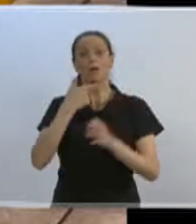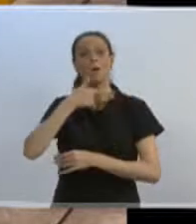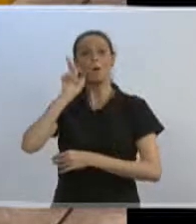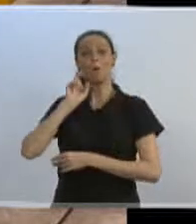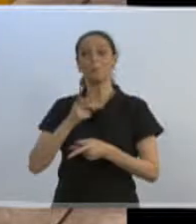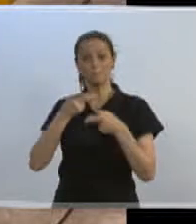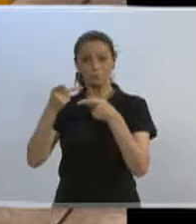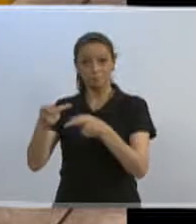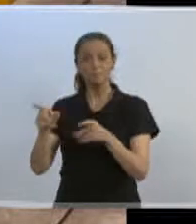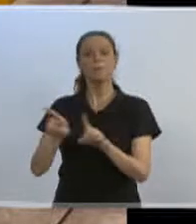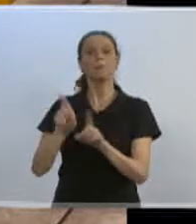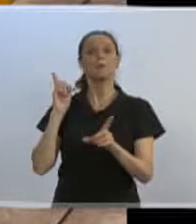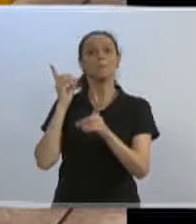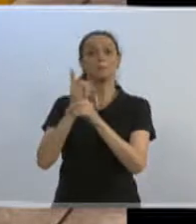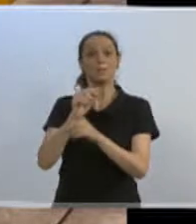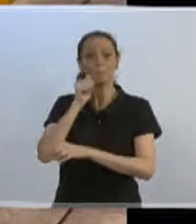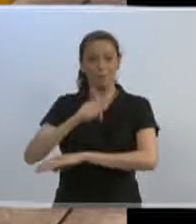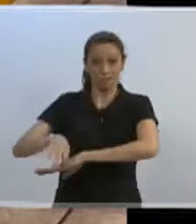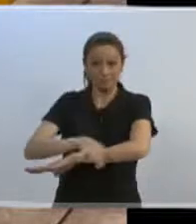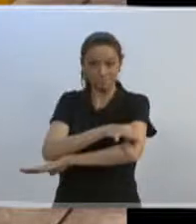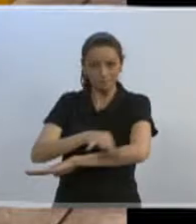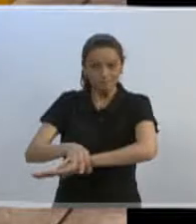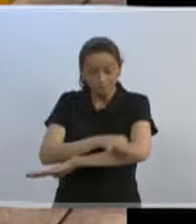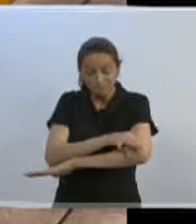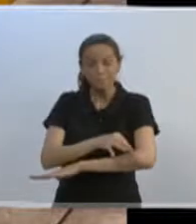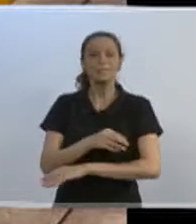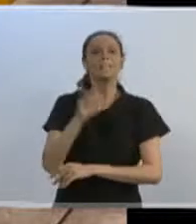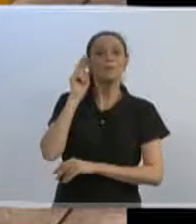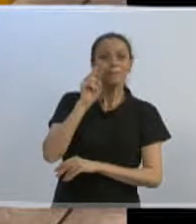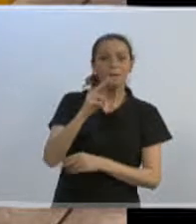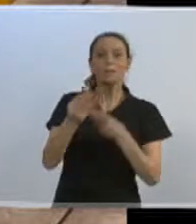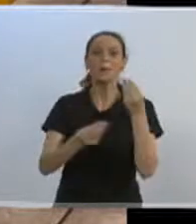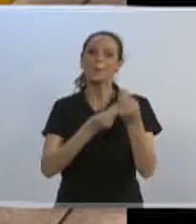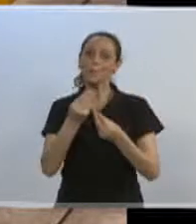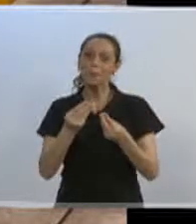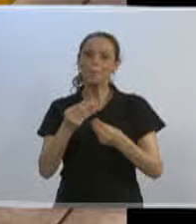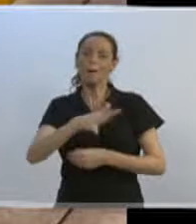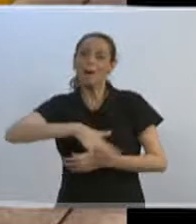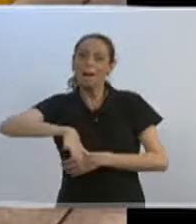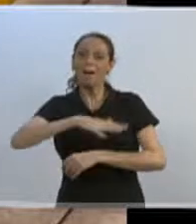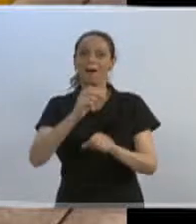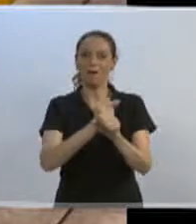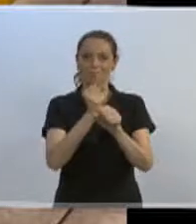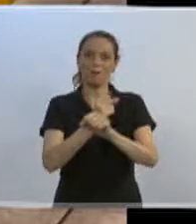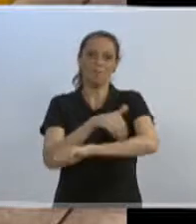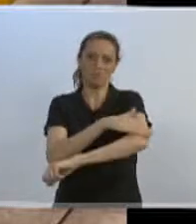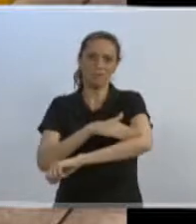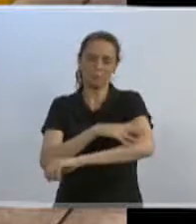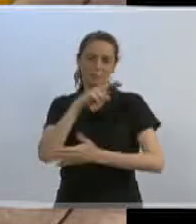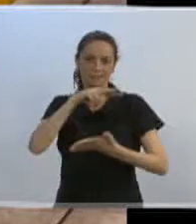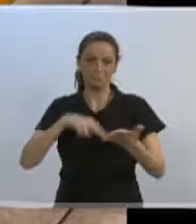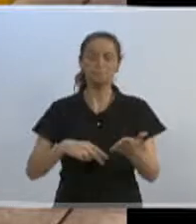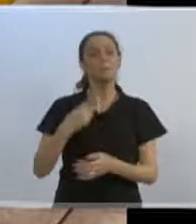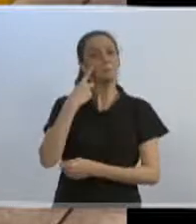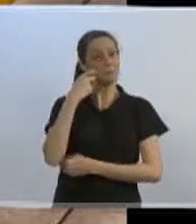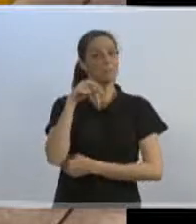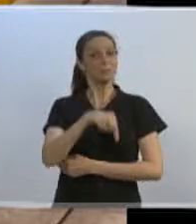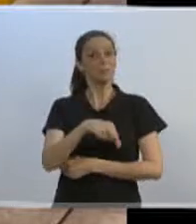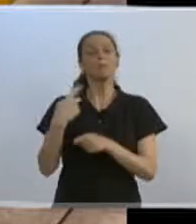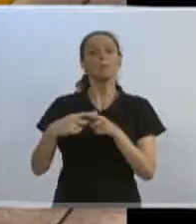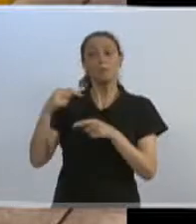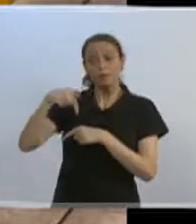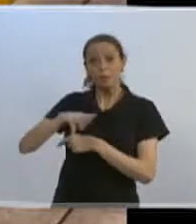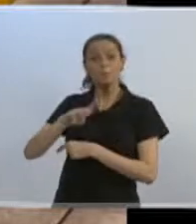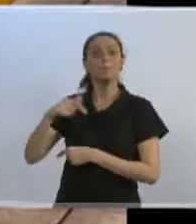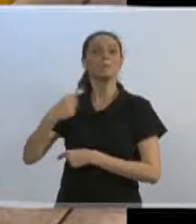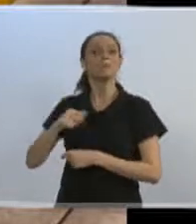aqui uma arquiteta técnica da Prefeitura que estava, inclusive, averiguando a questão da obra. E é muito interessante, a cidade precisa de mais espaços